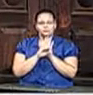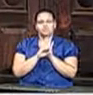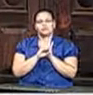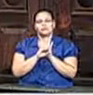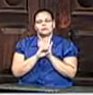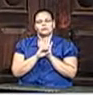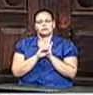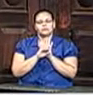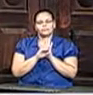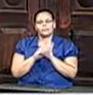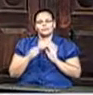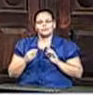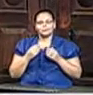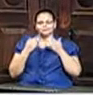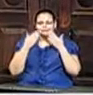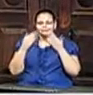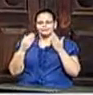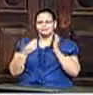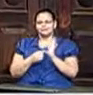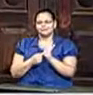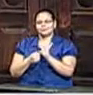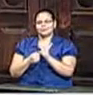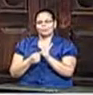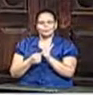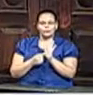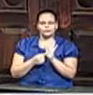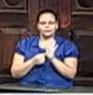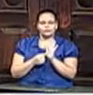ficou exposta a